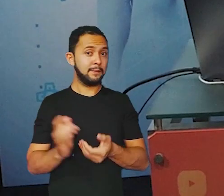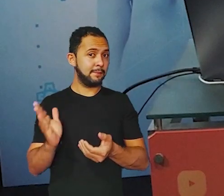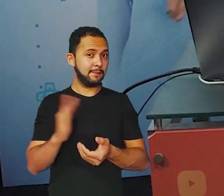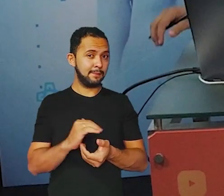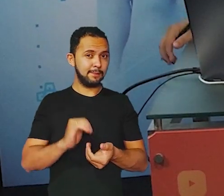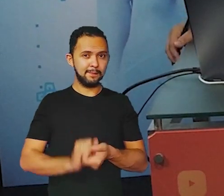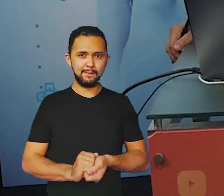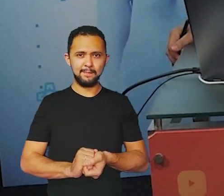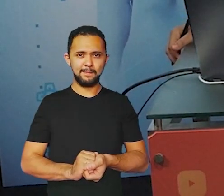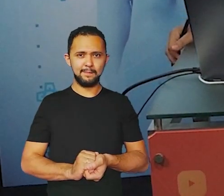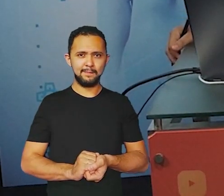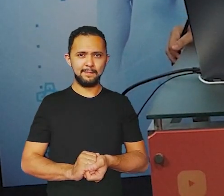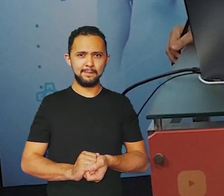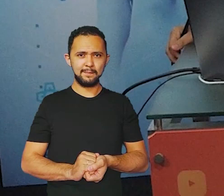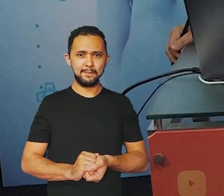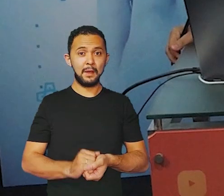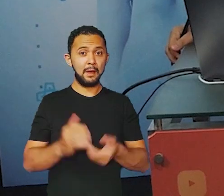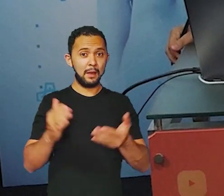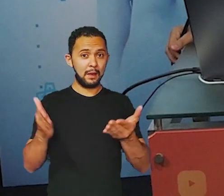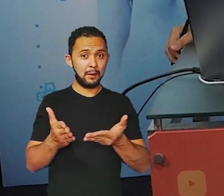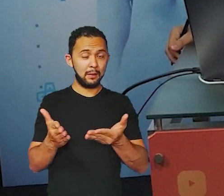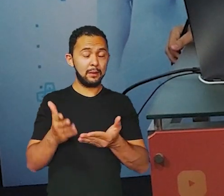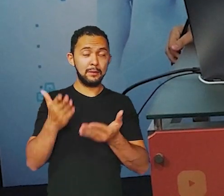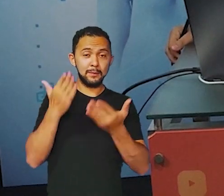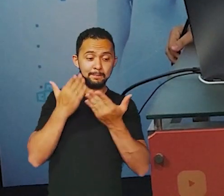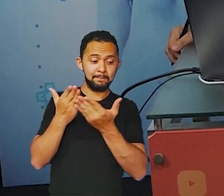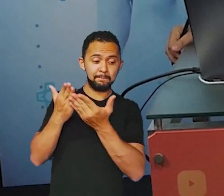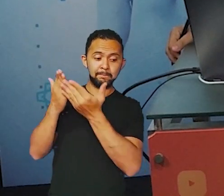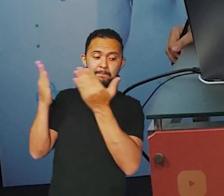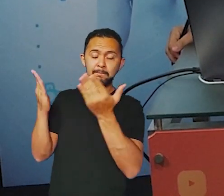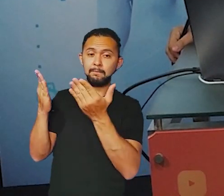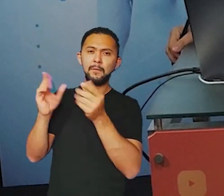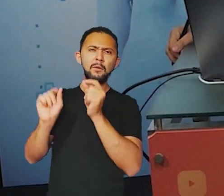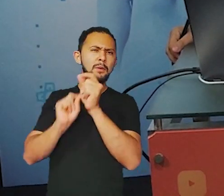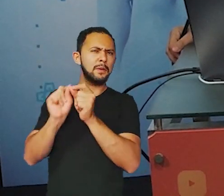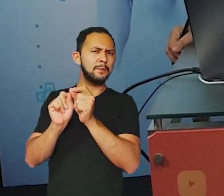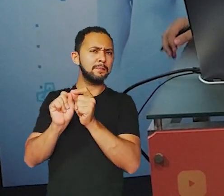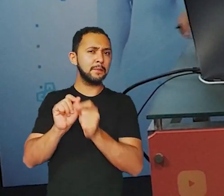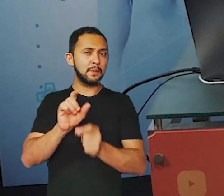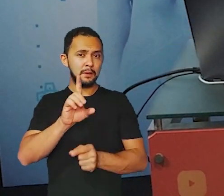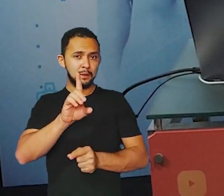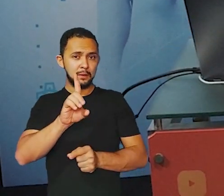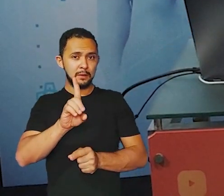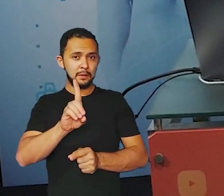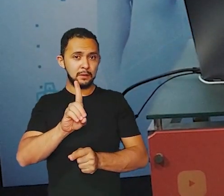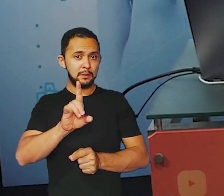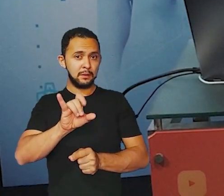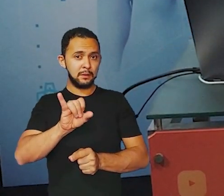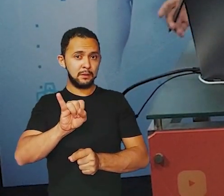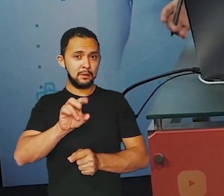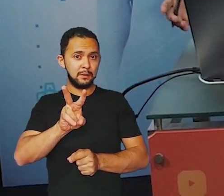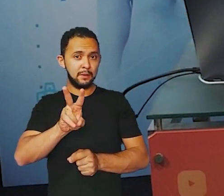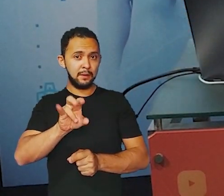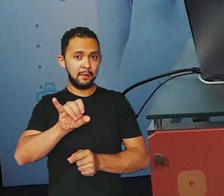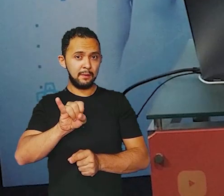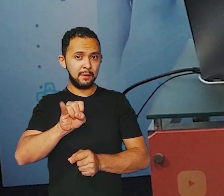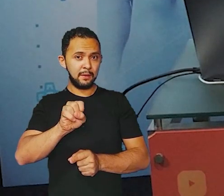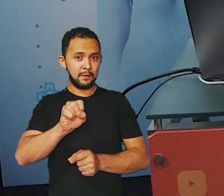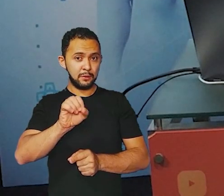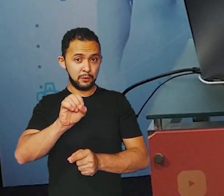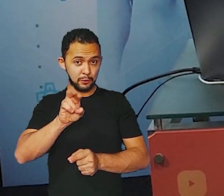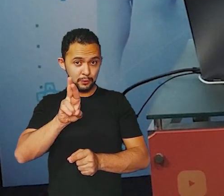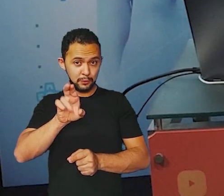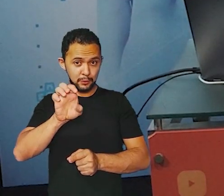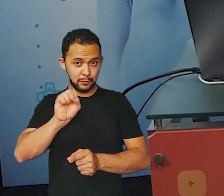lá. Falamos sobre os múltiplos, agora sobre os divisores. O que é que lembra?